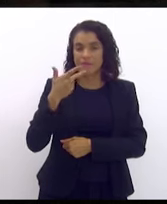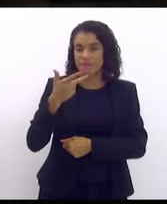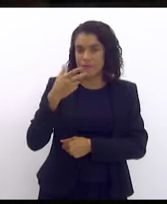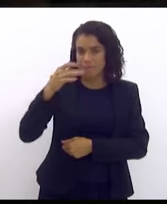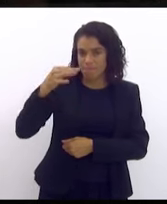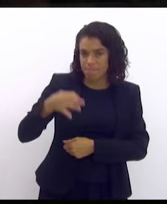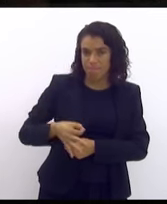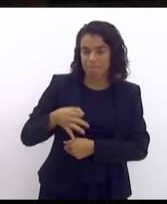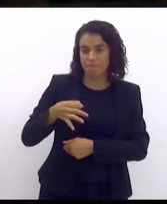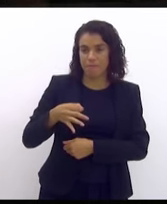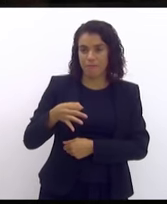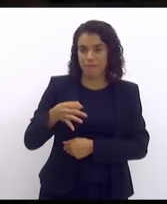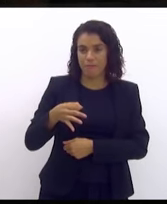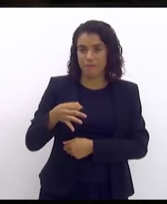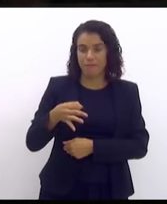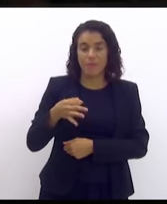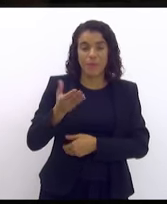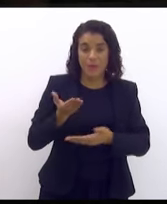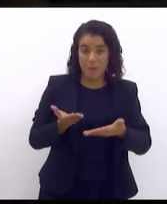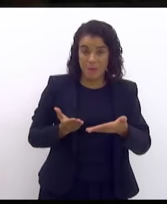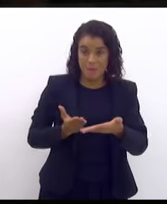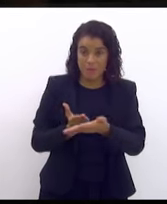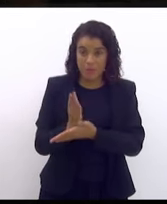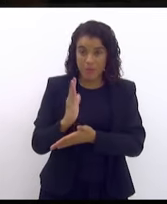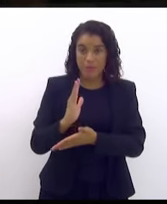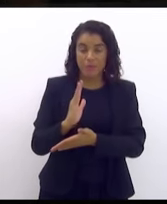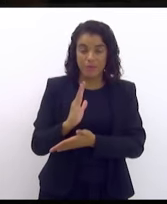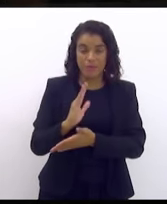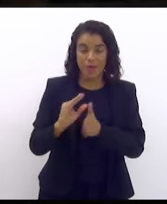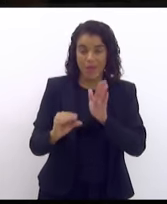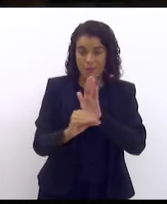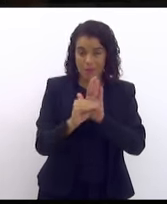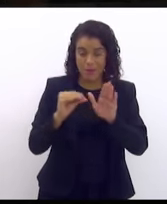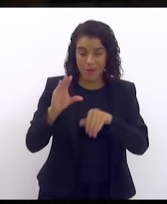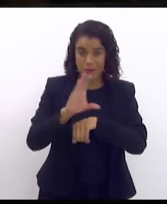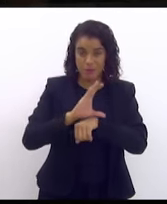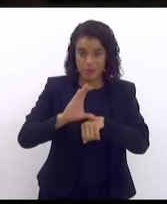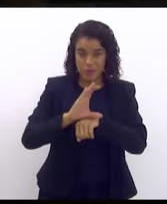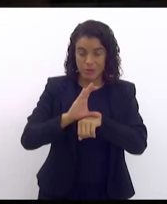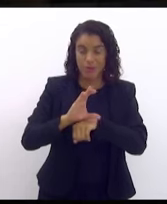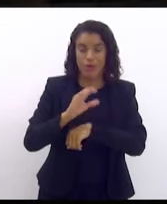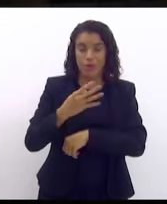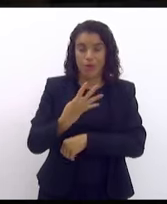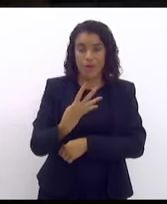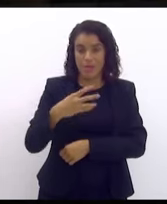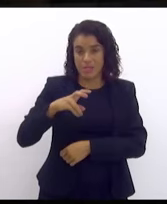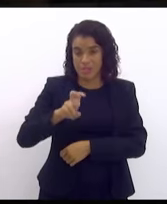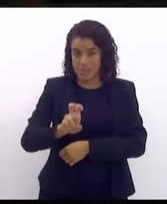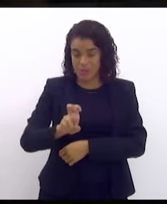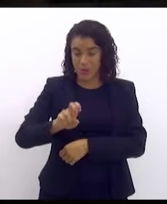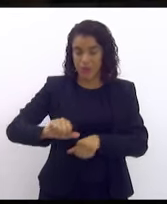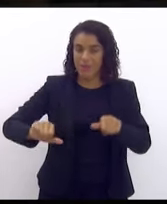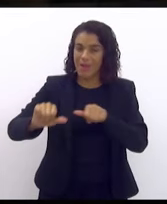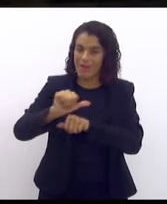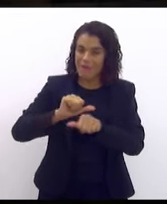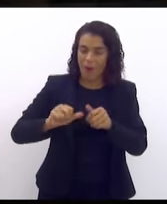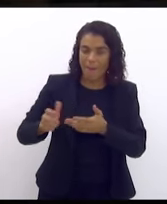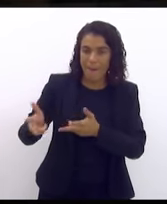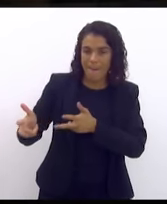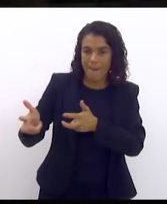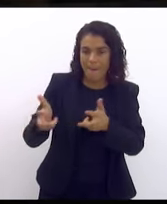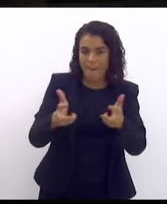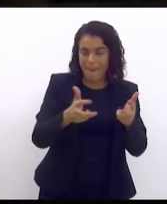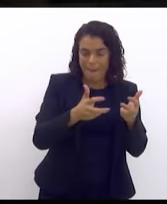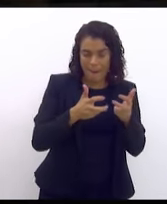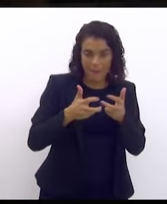que após promulgada a emenda constitucional 45 da reforma tributária em